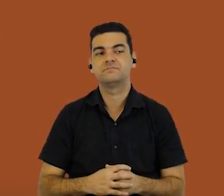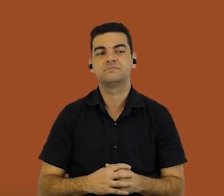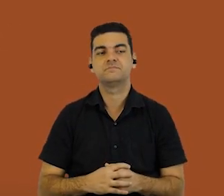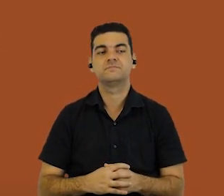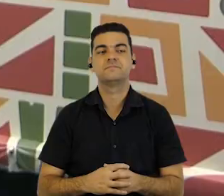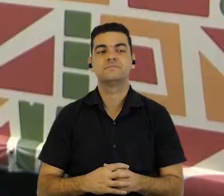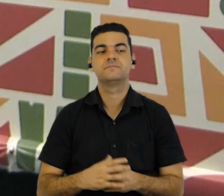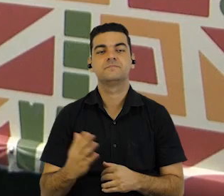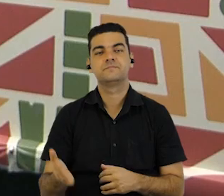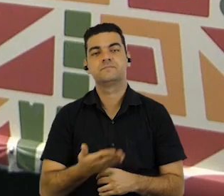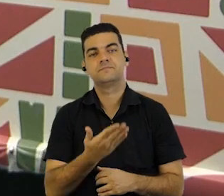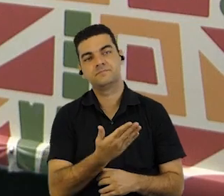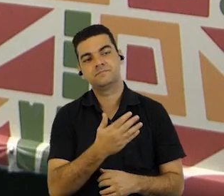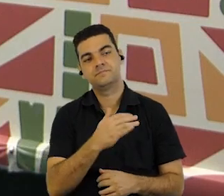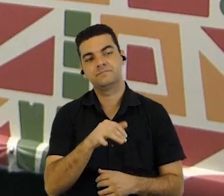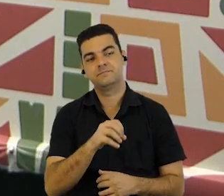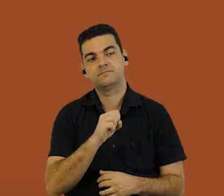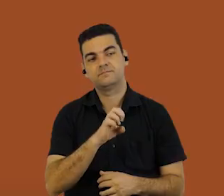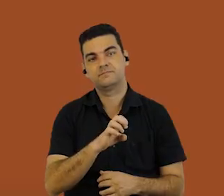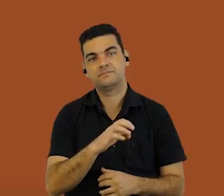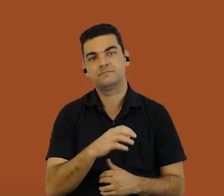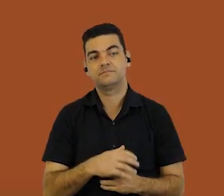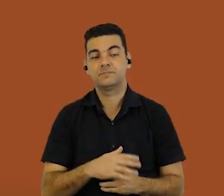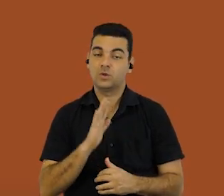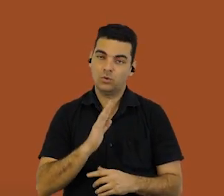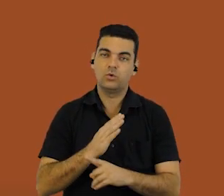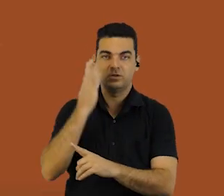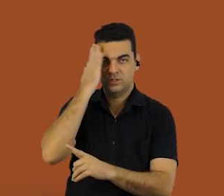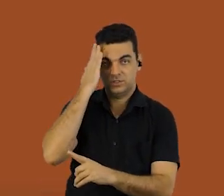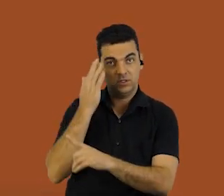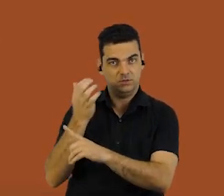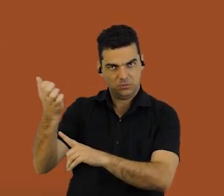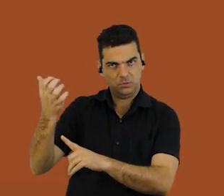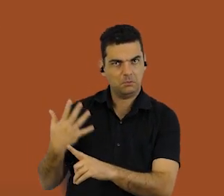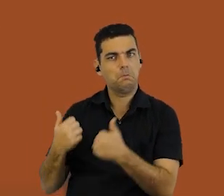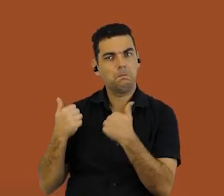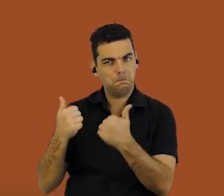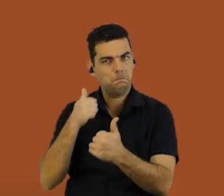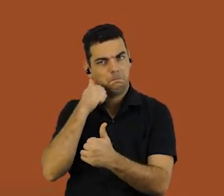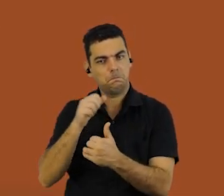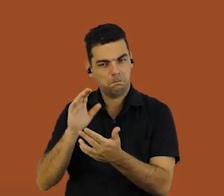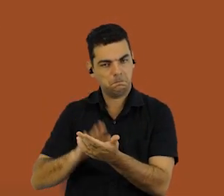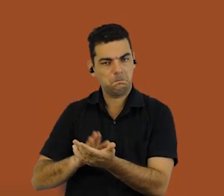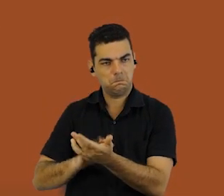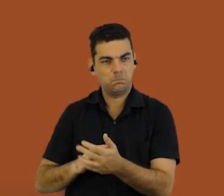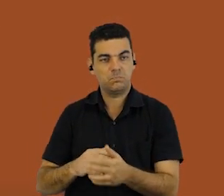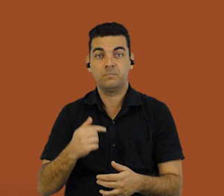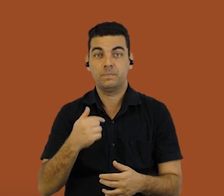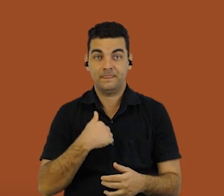daria. José Carlos. Além das dicas que a Simone coloca,